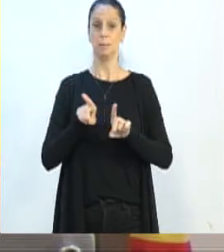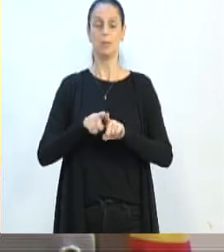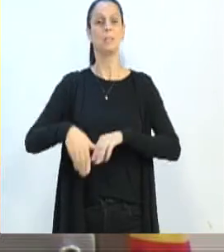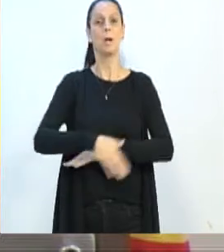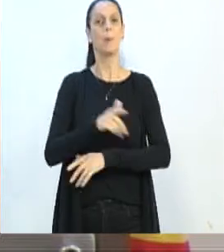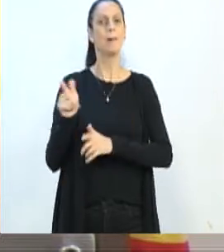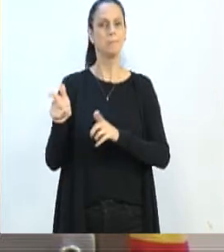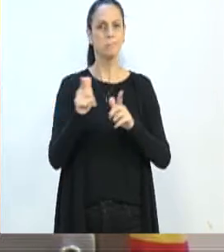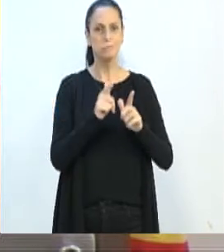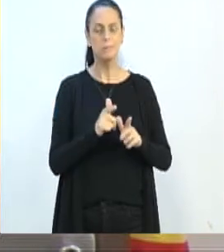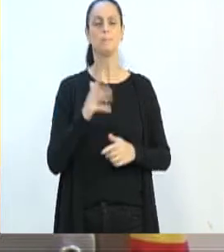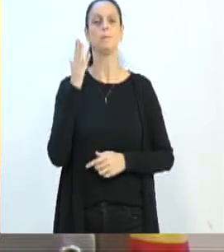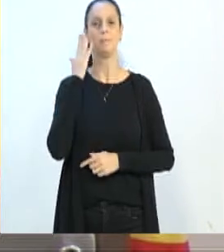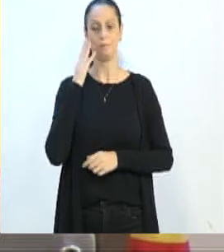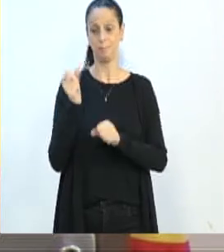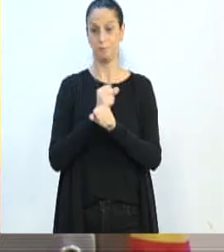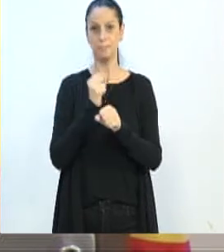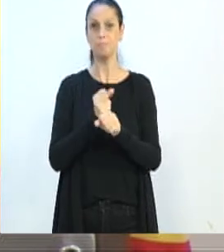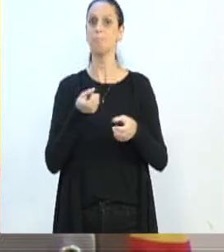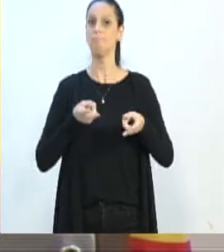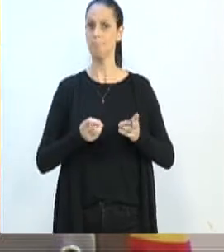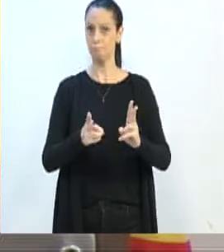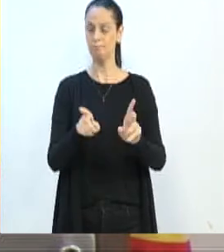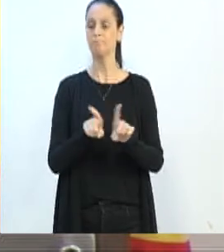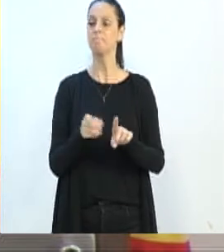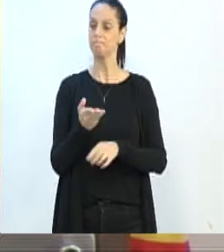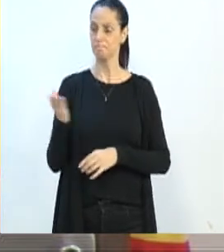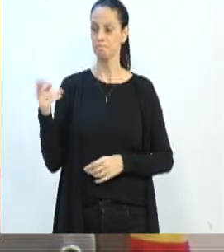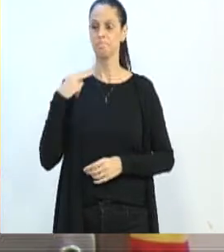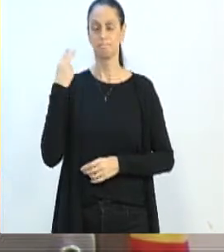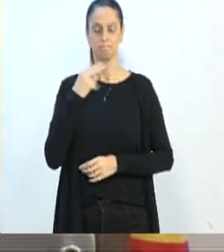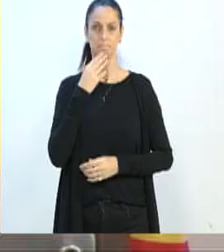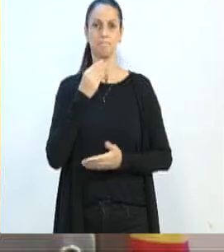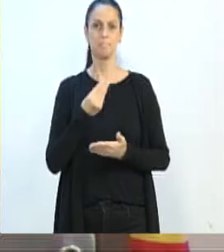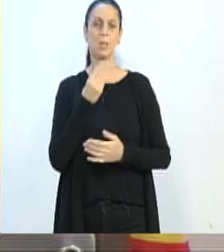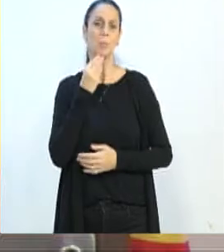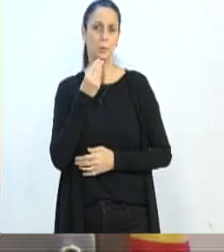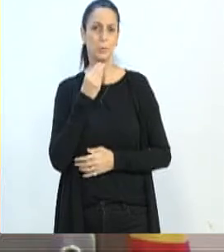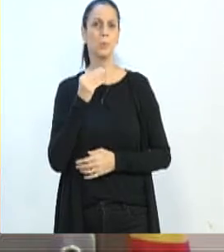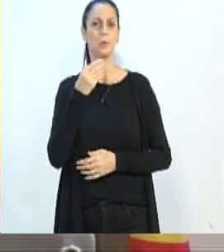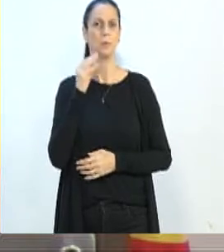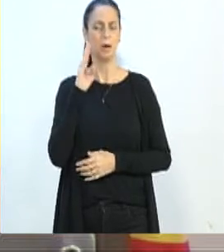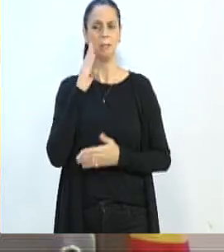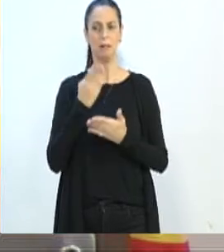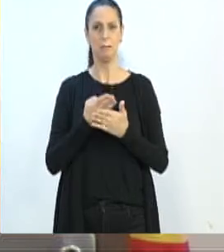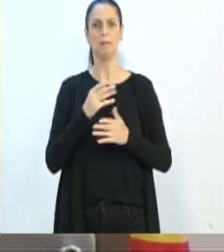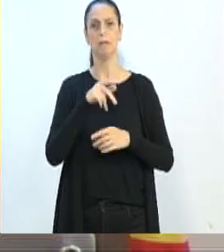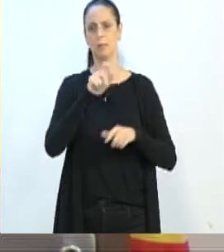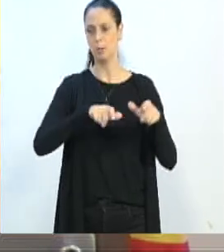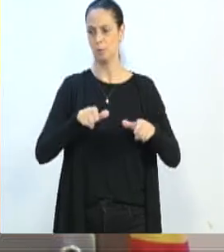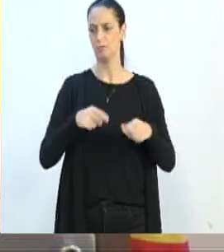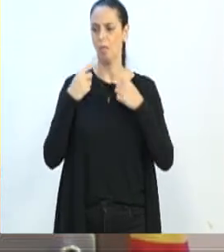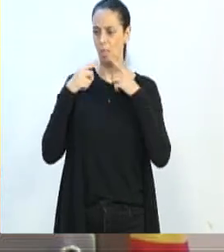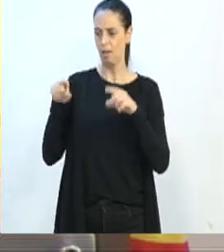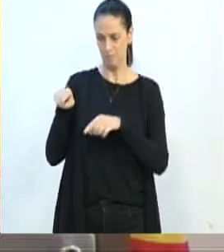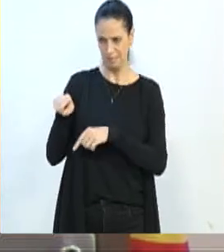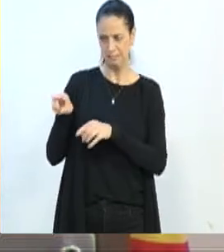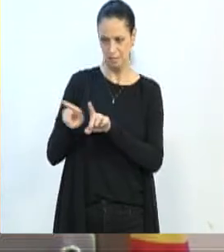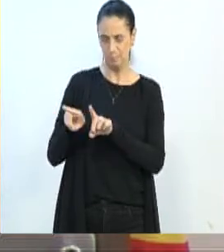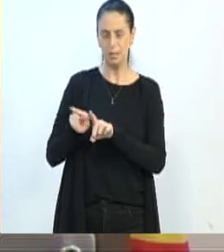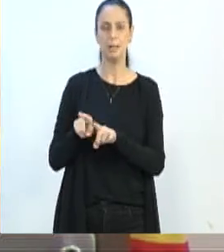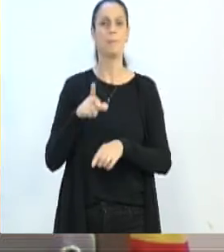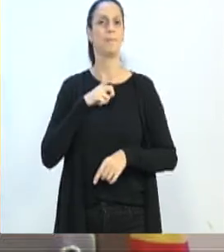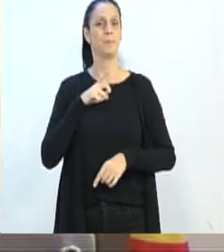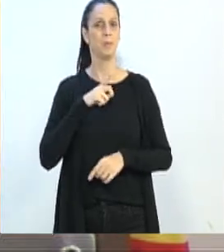obras continuam o vereador Bruno e outros vereadores também deve ter recebido aí informações com relação e a brk essa mar enfim a todo momento